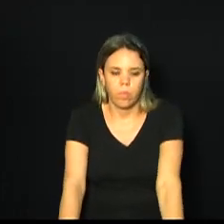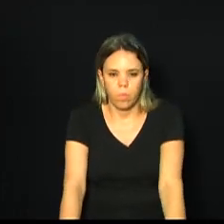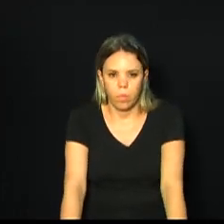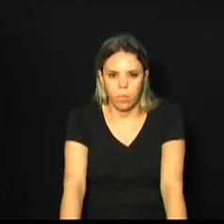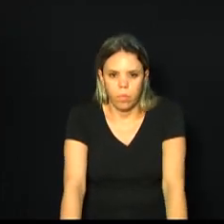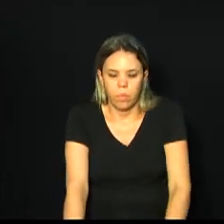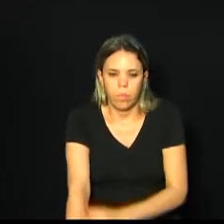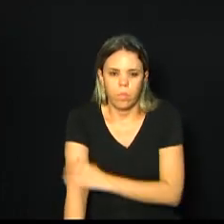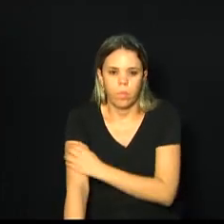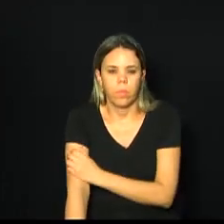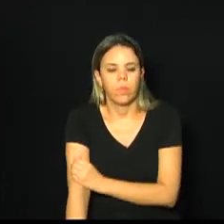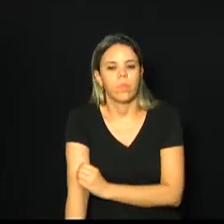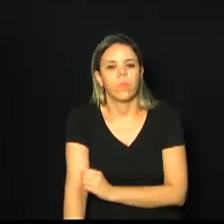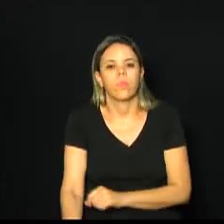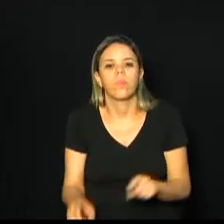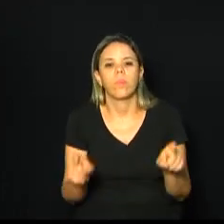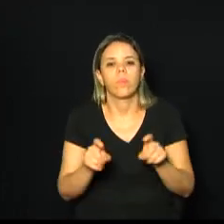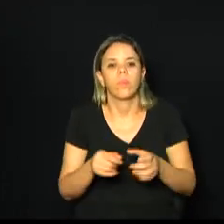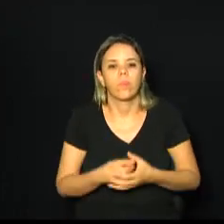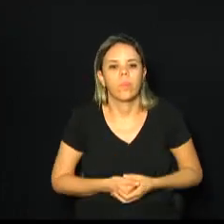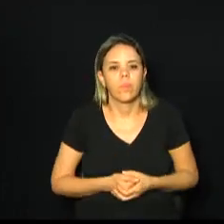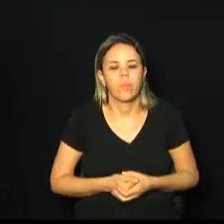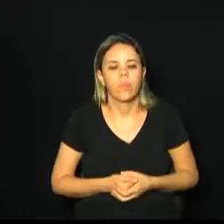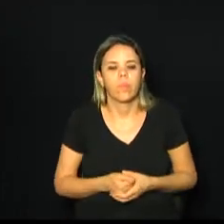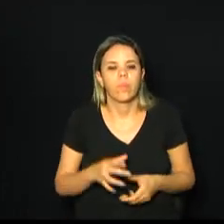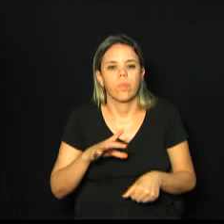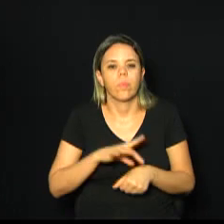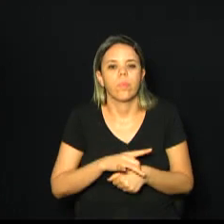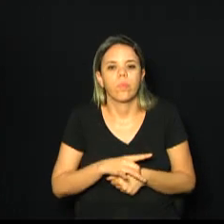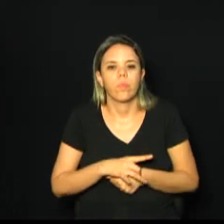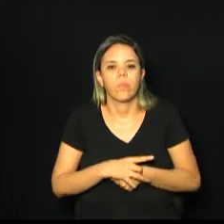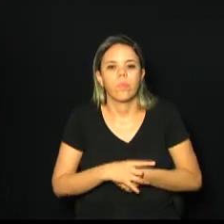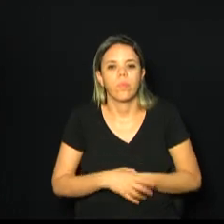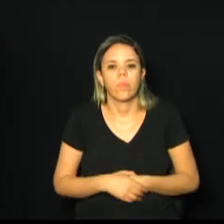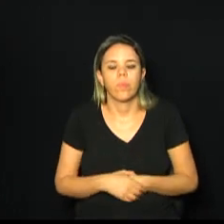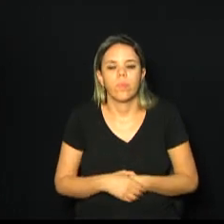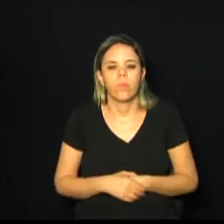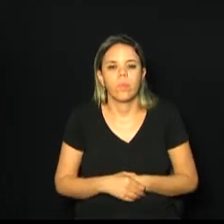nessa questão da era da informação, sem segurança